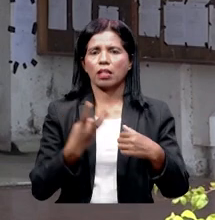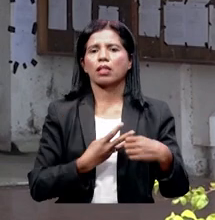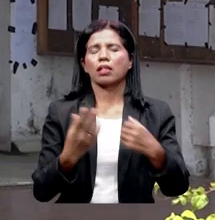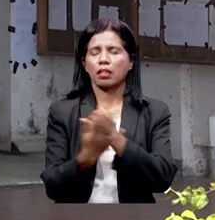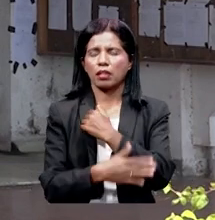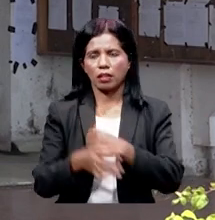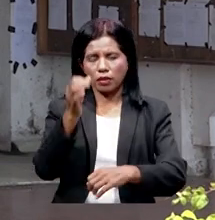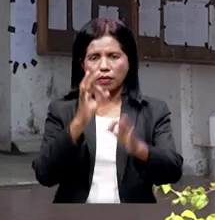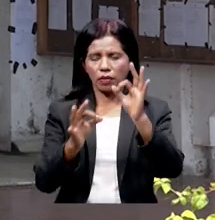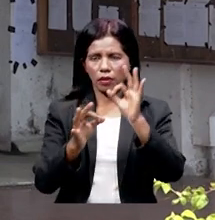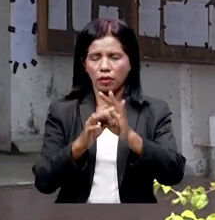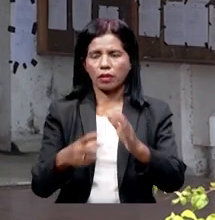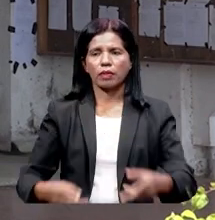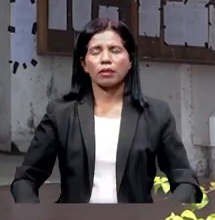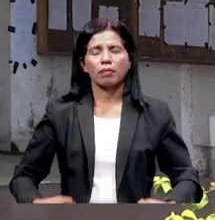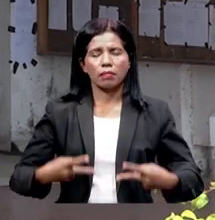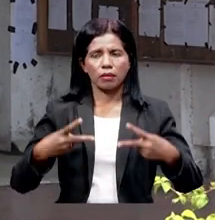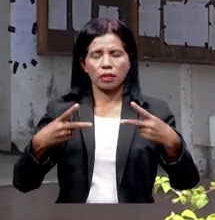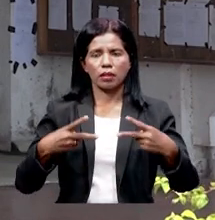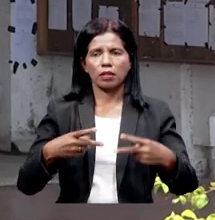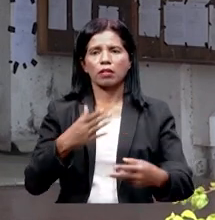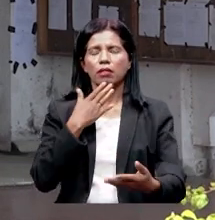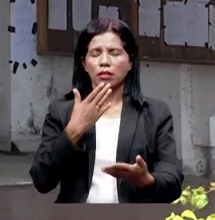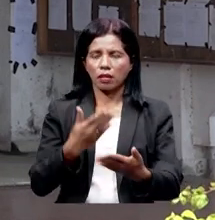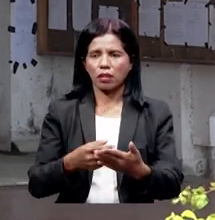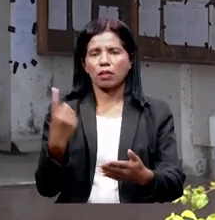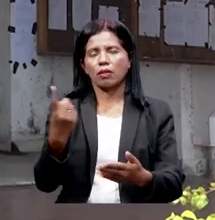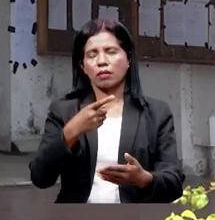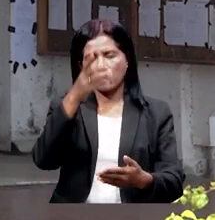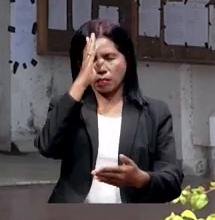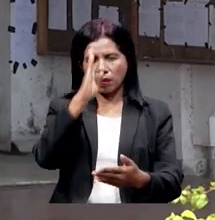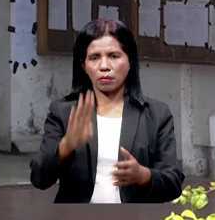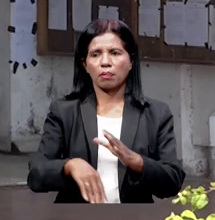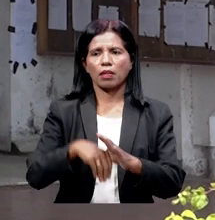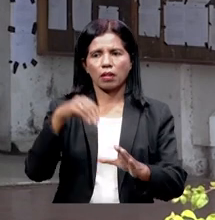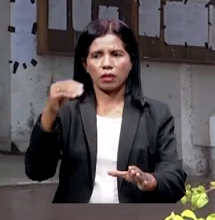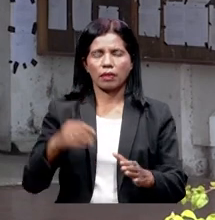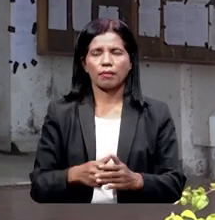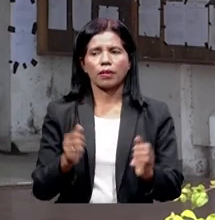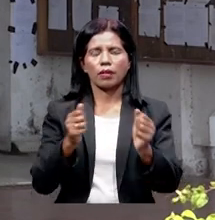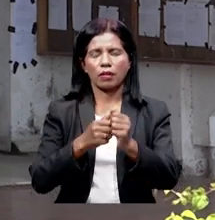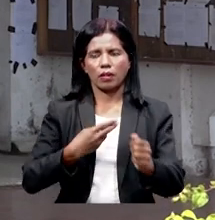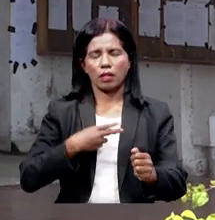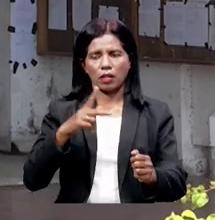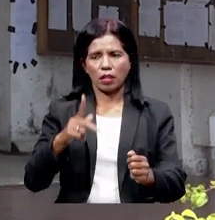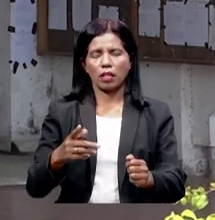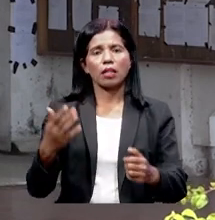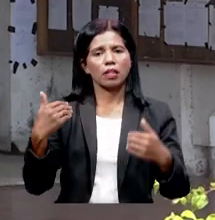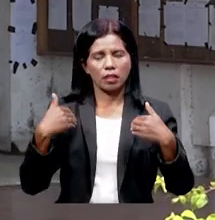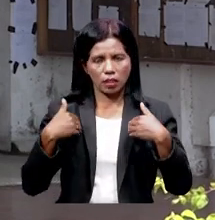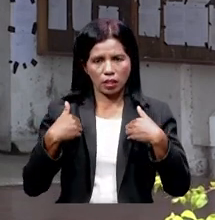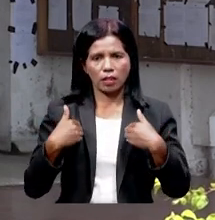fier katak vida ne sagrado ida so maromak magbele hasai. Ho atitude sir rebe acontece